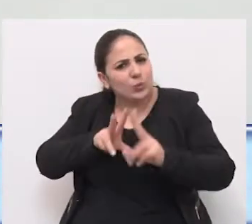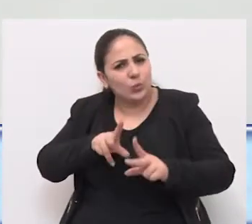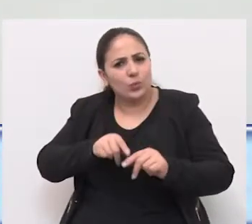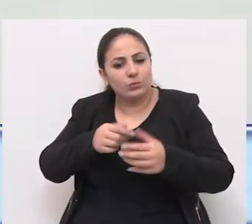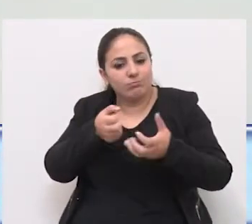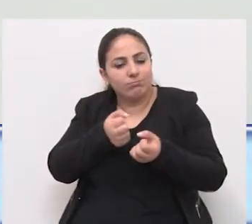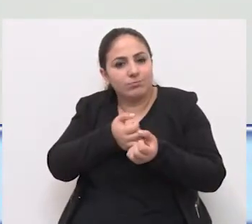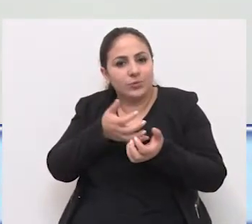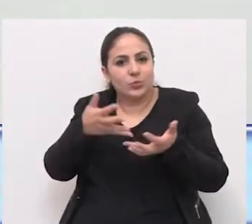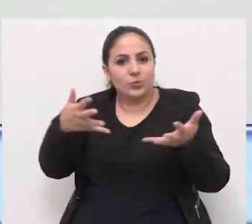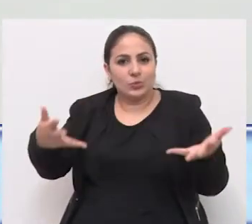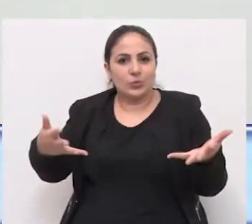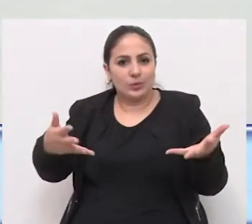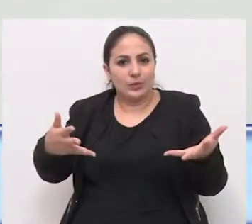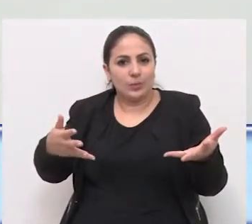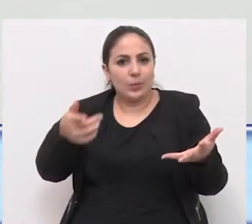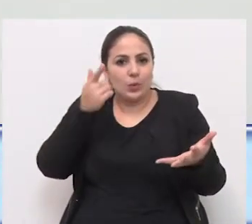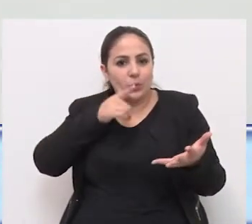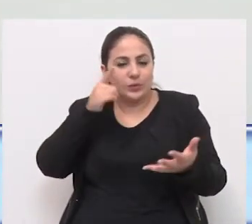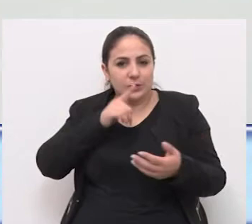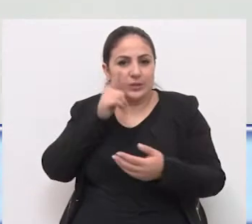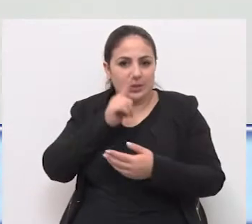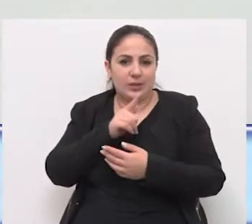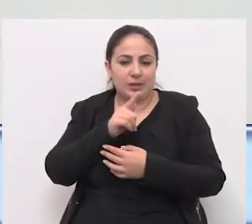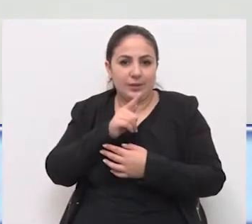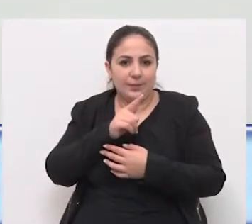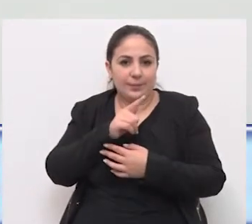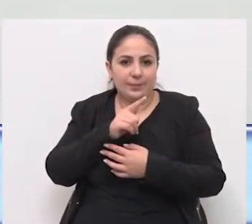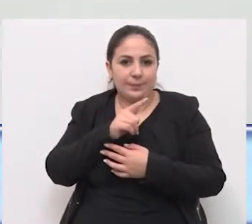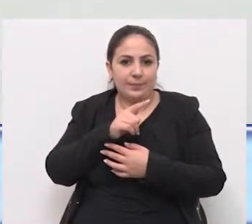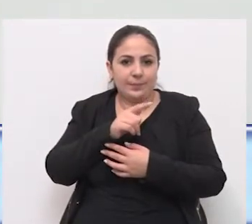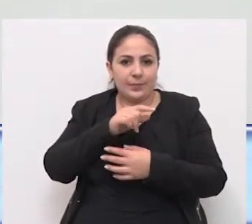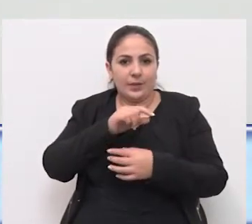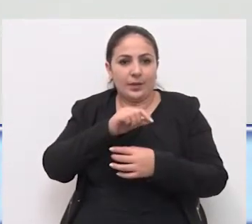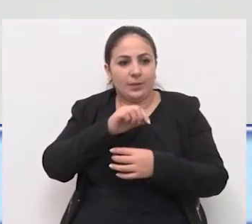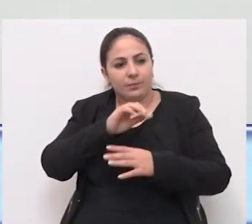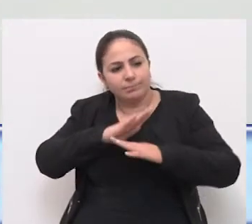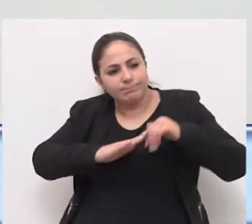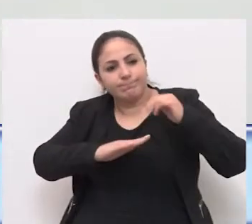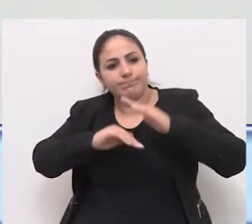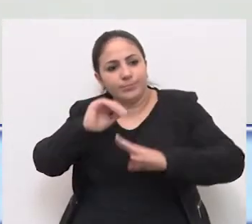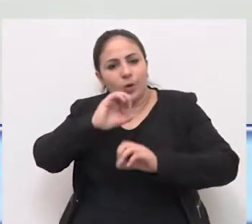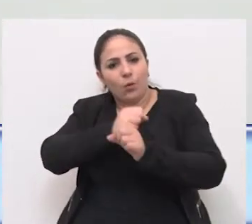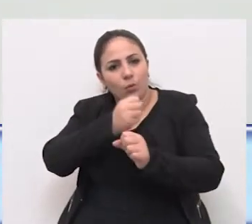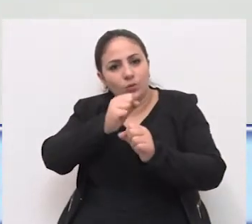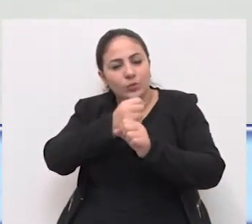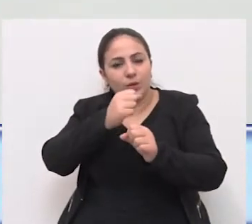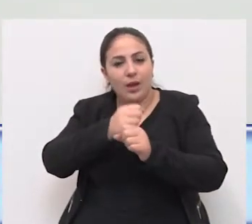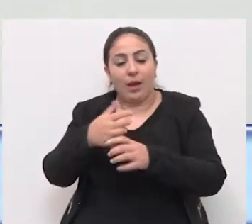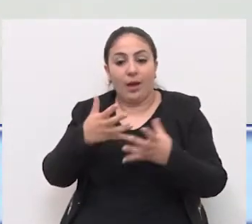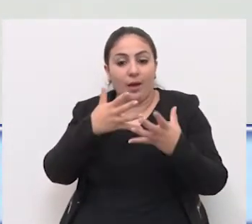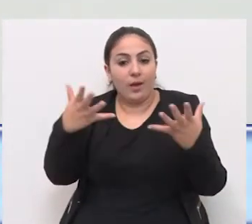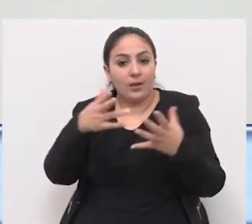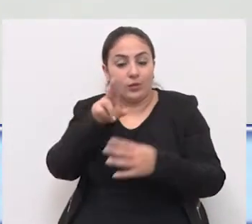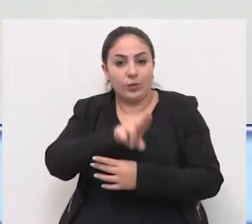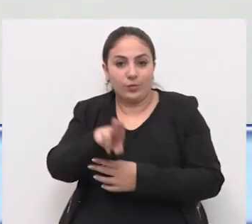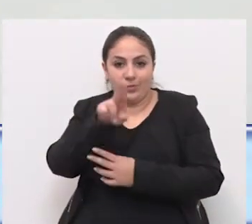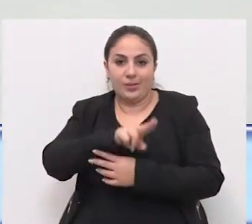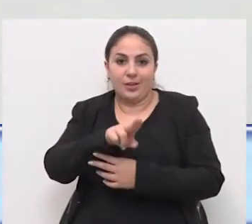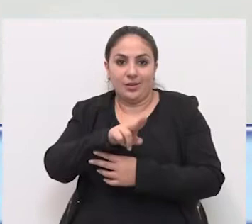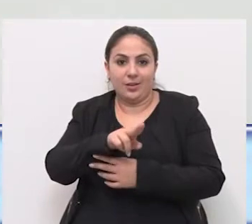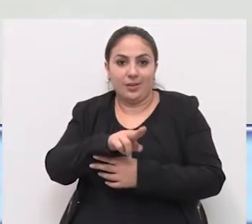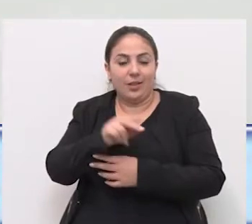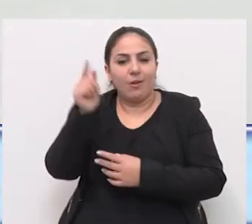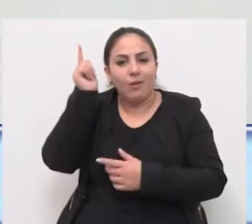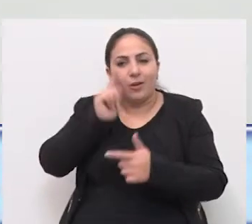reconhecermos toda a dimensão para construir essa grande universidade, o esforço. De fato,